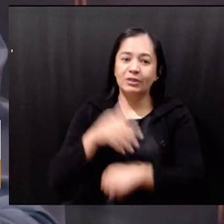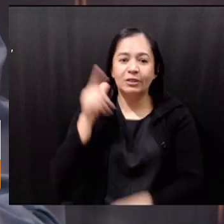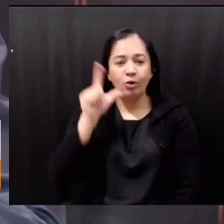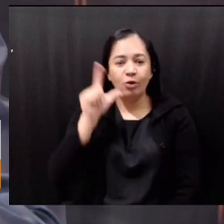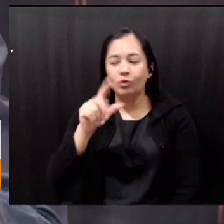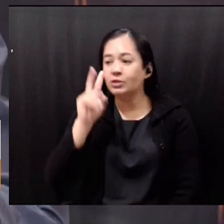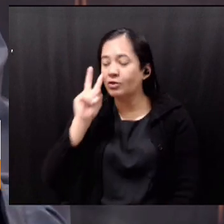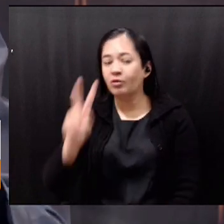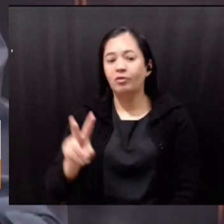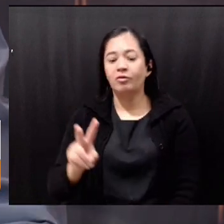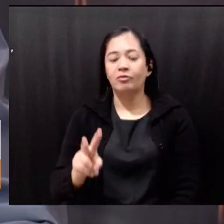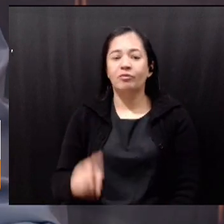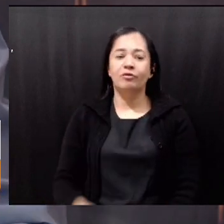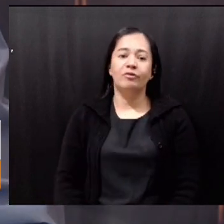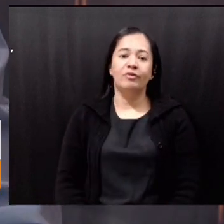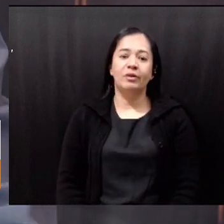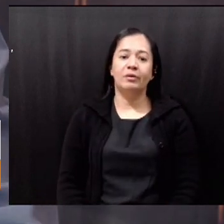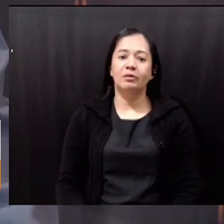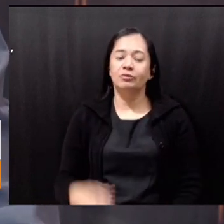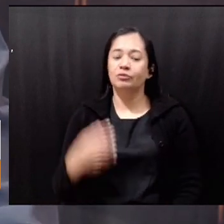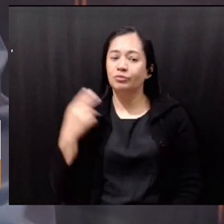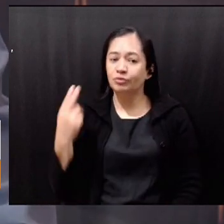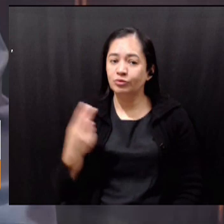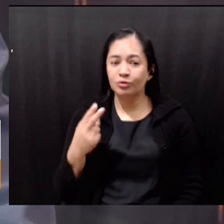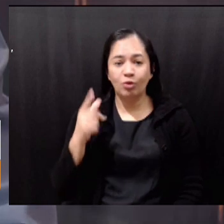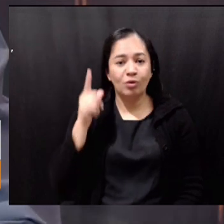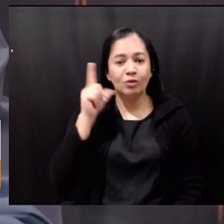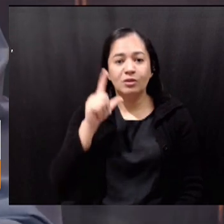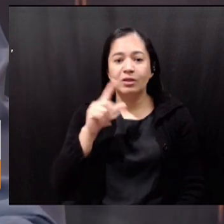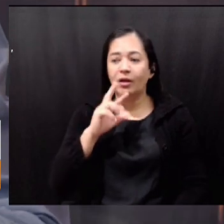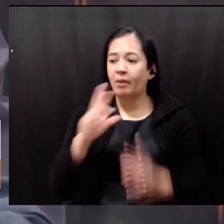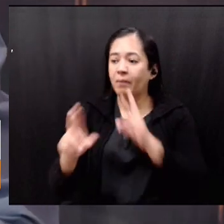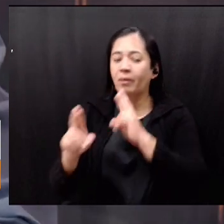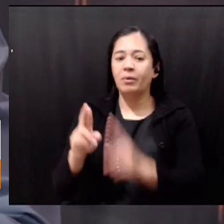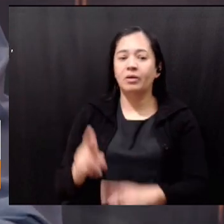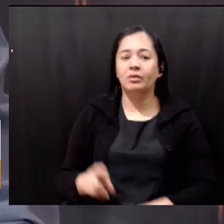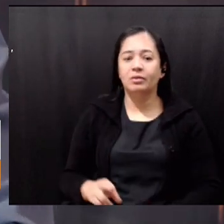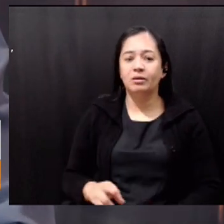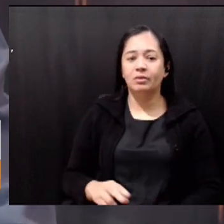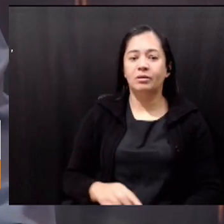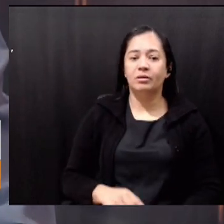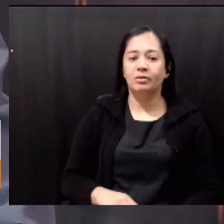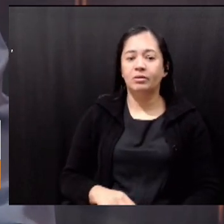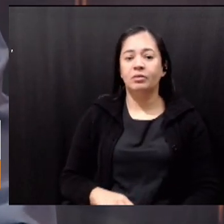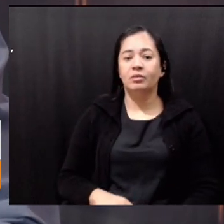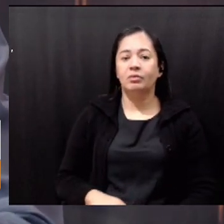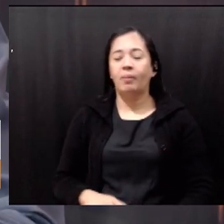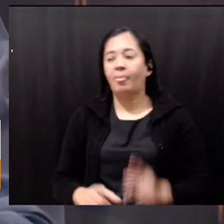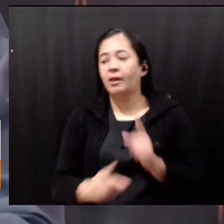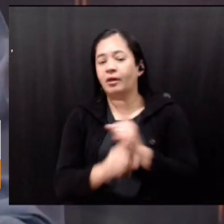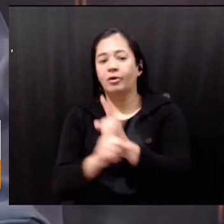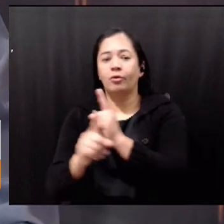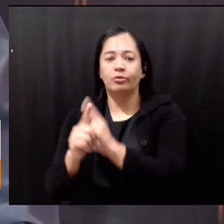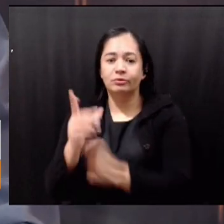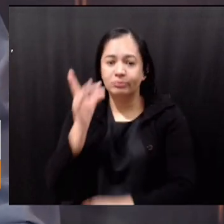esporadicamente, não estou conseguindo responder as mensagens, né, encontrar presencialmente, né?